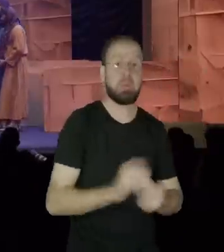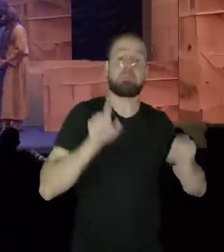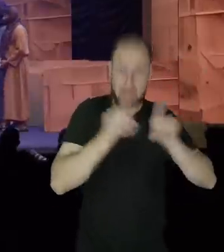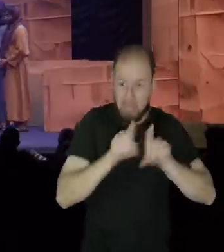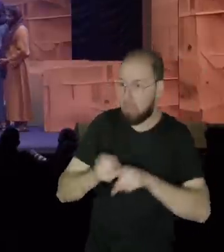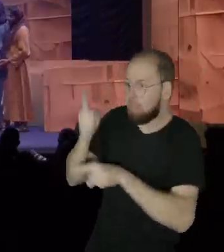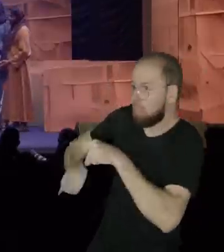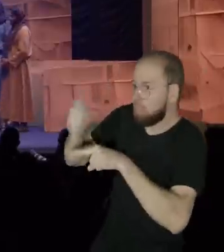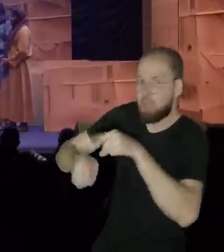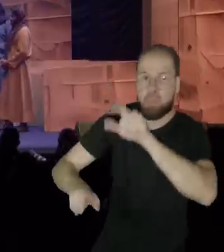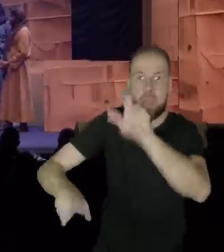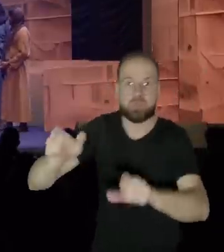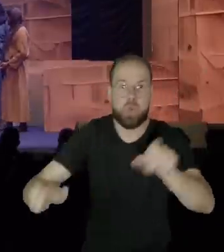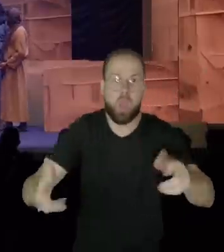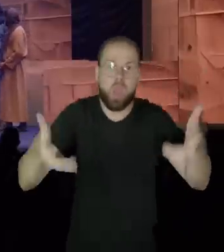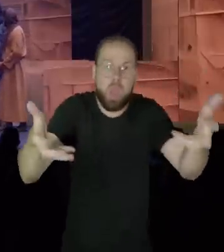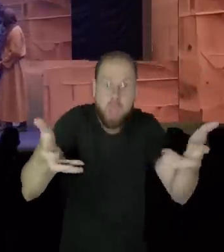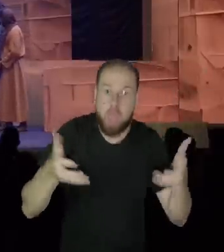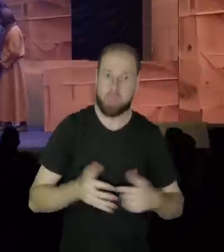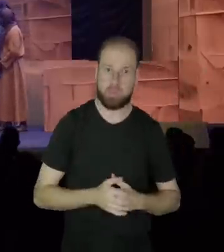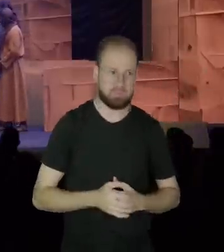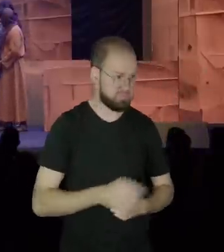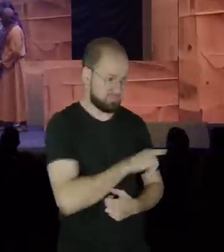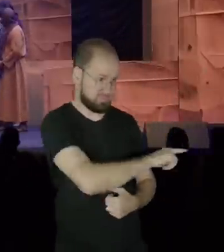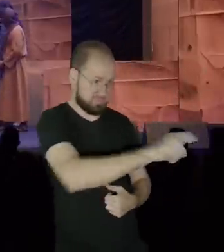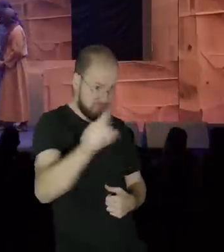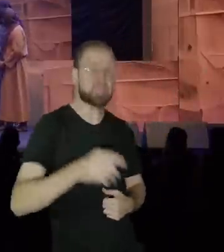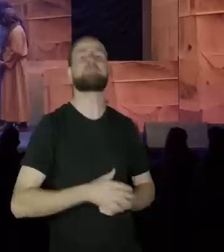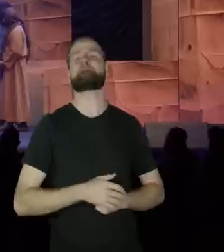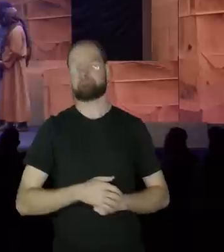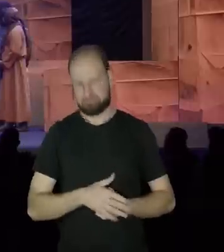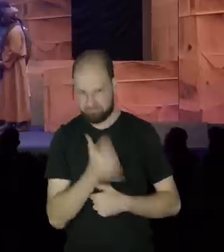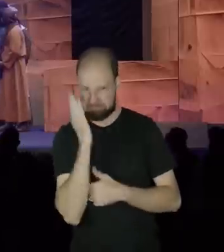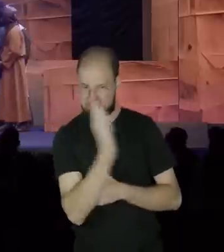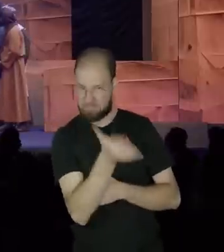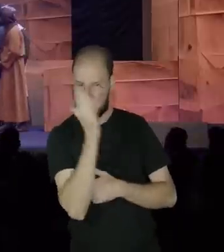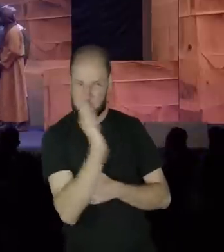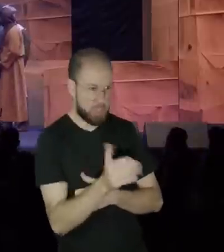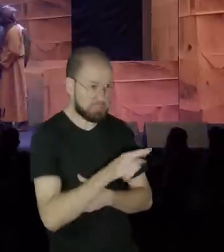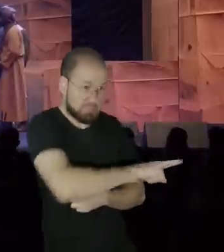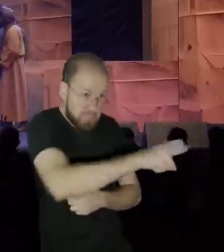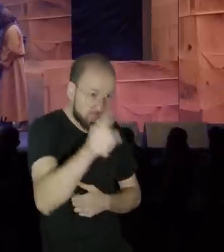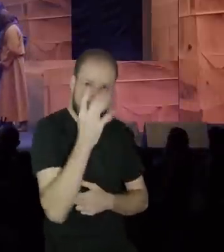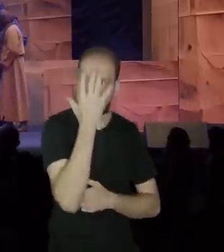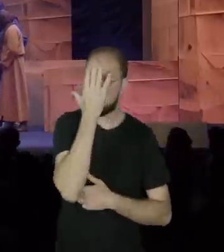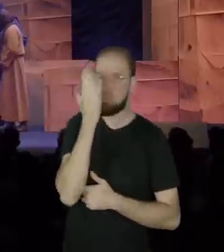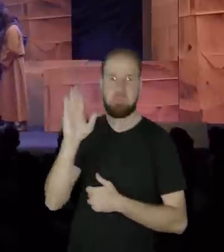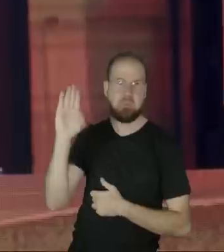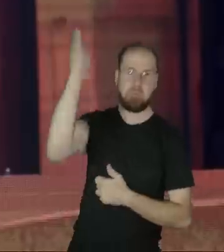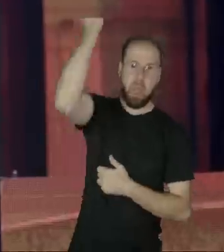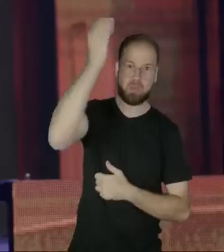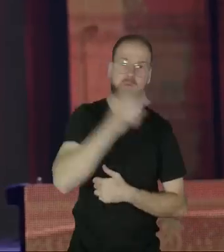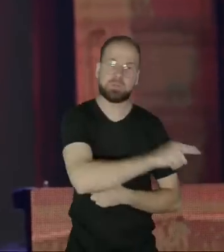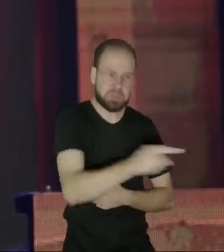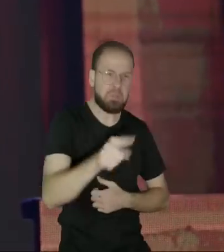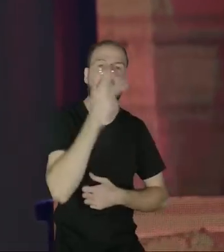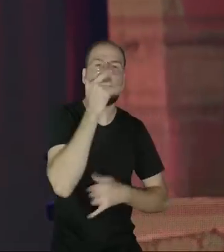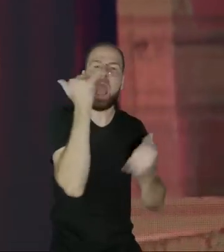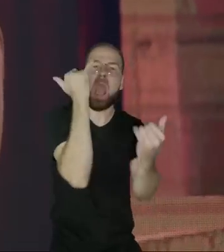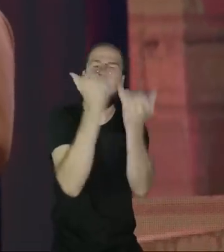Ai de vocês, mestres da lei e fariseus, hipócritas! Vocês são como o sepulcro